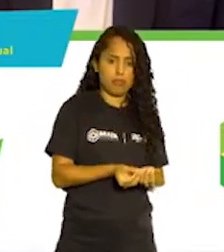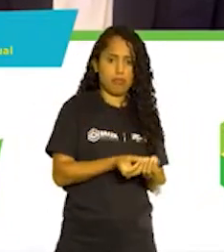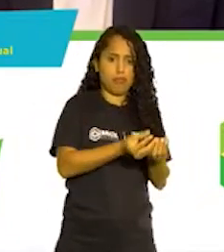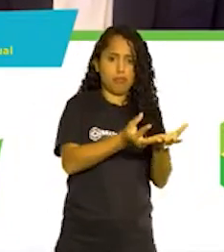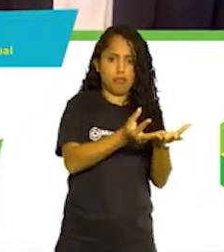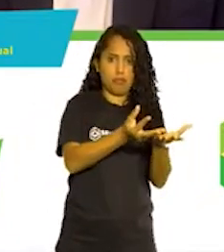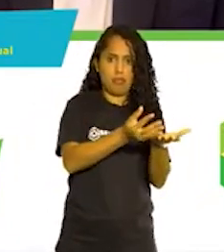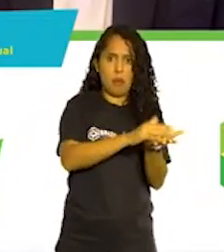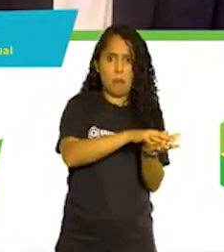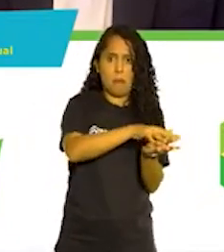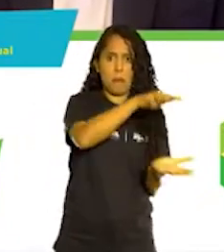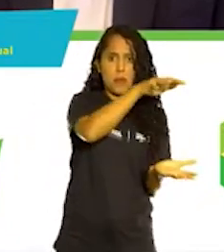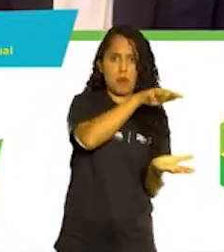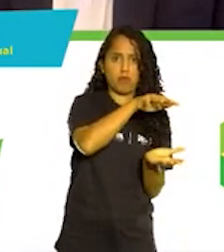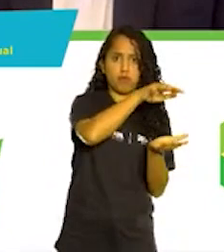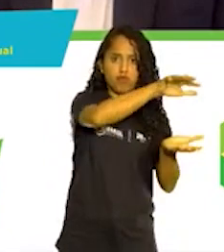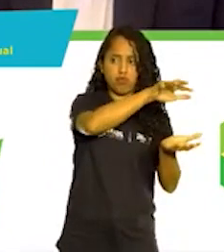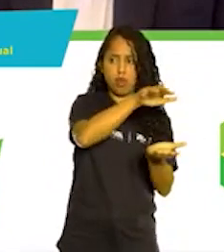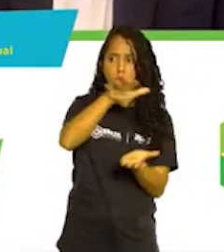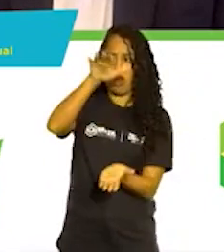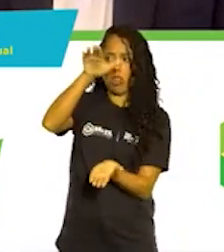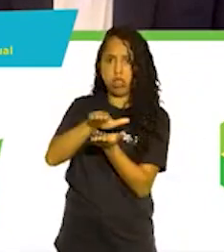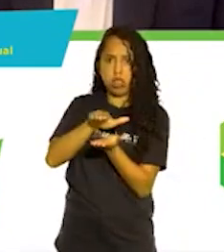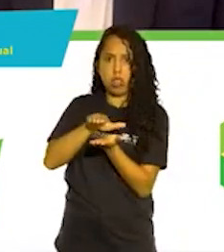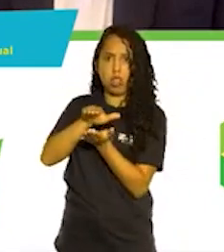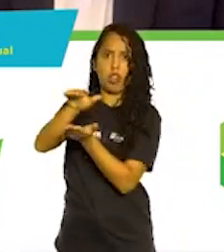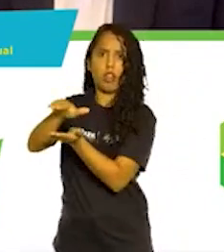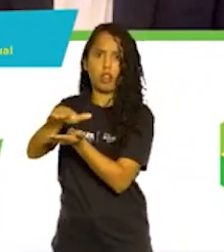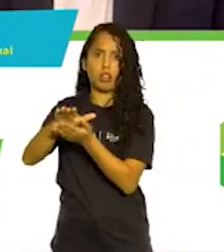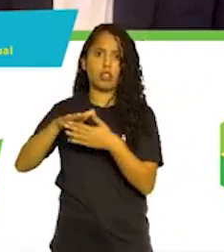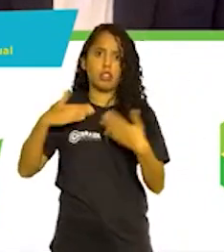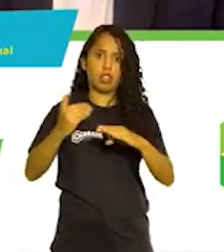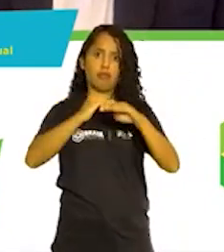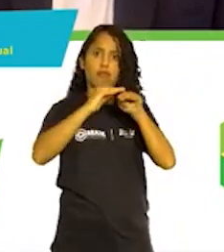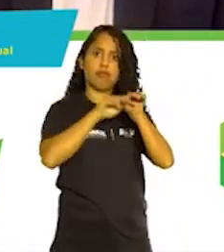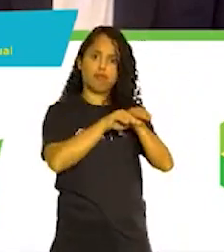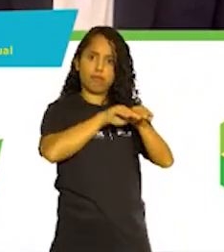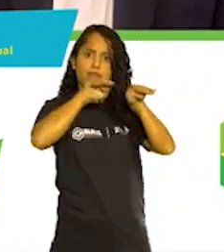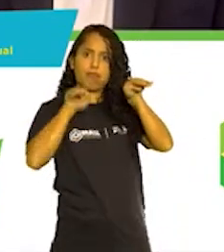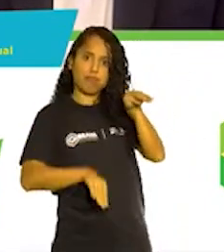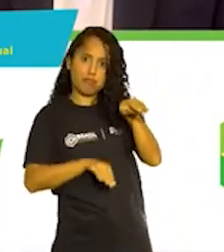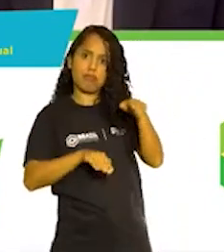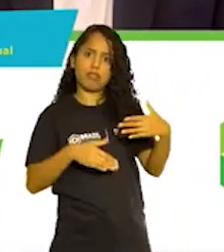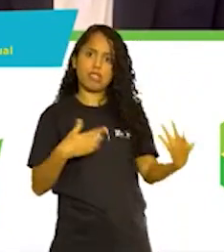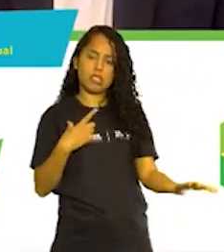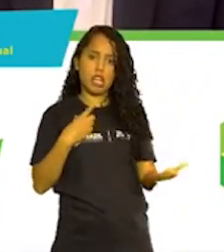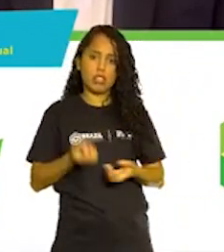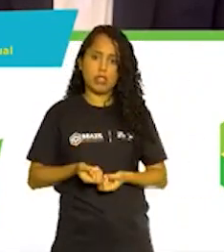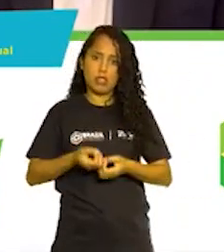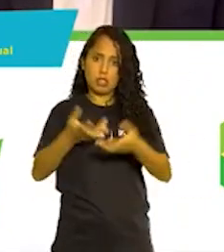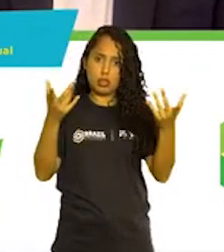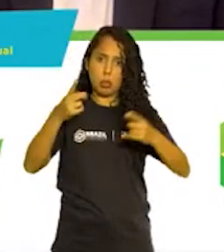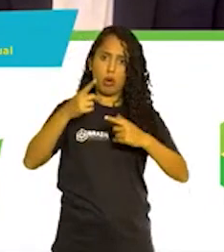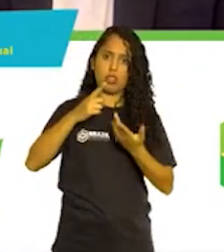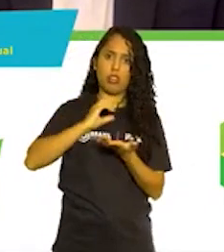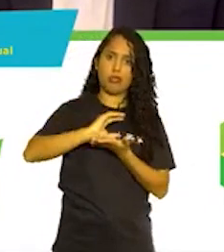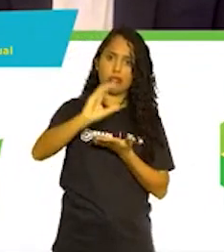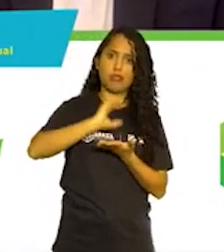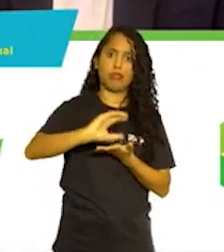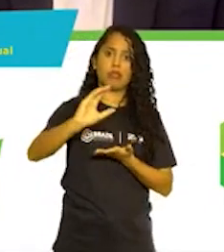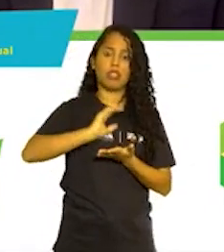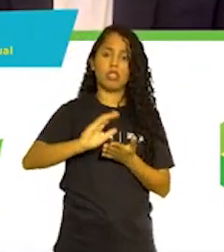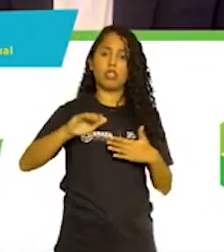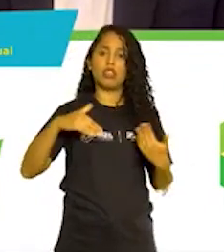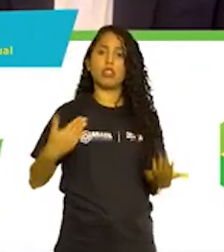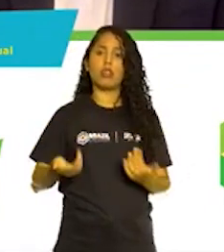tem que ficar claro. O Estado é um perpetuador de desigualdade na distribuição dos recursos. Então, quando isso ficou claro, o apoio à reforma